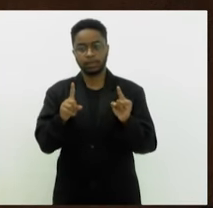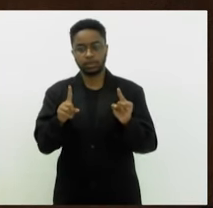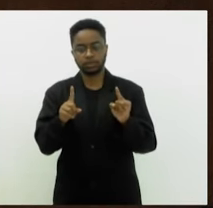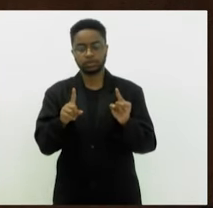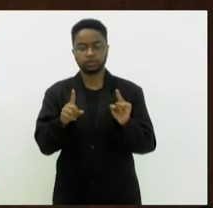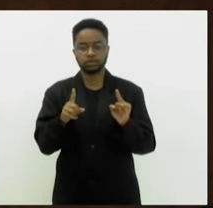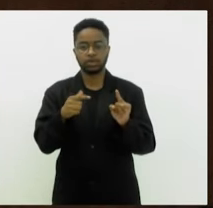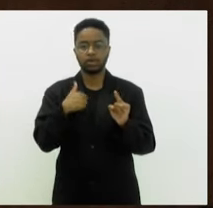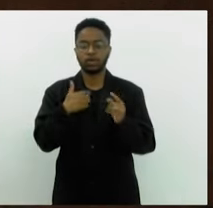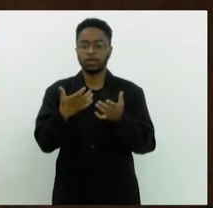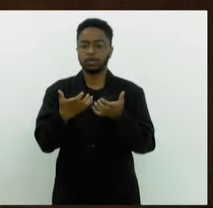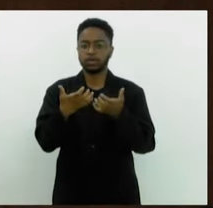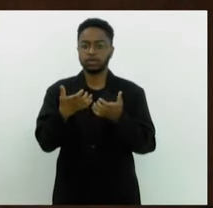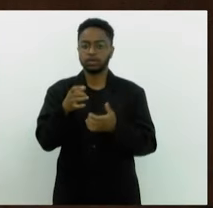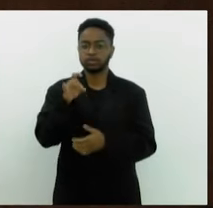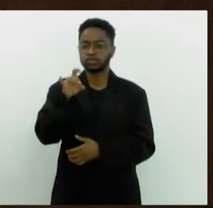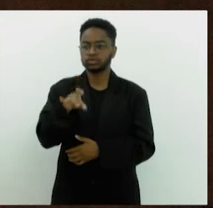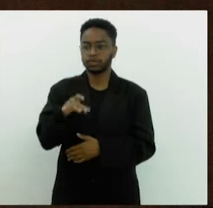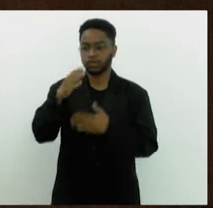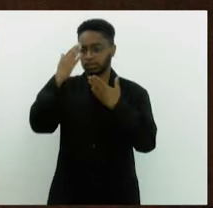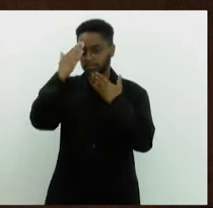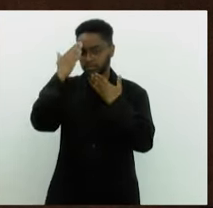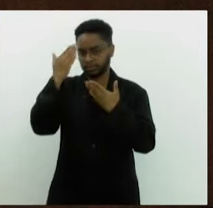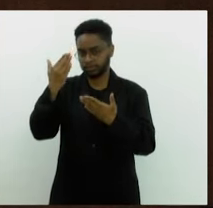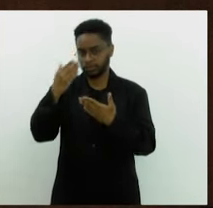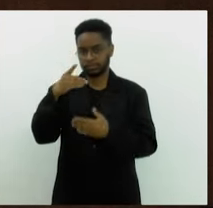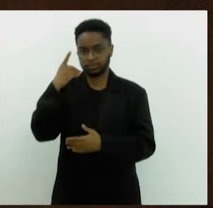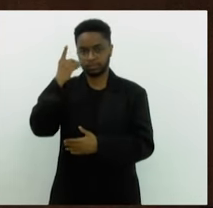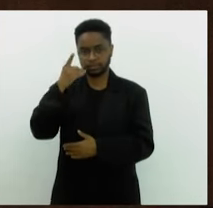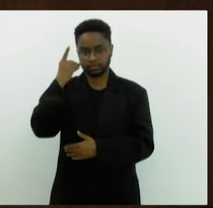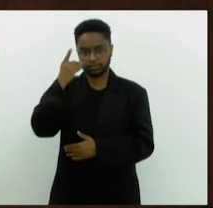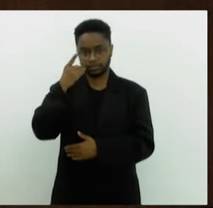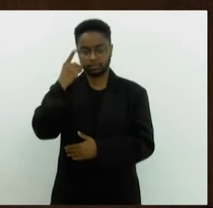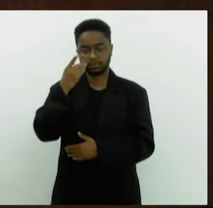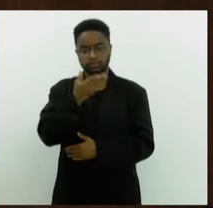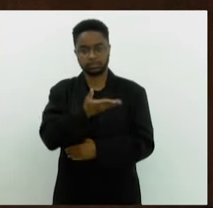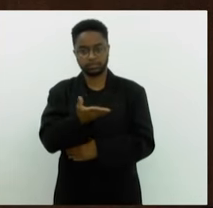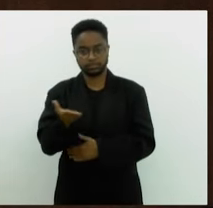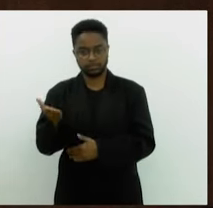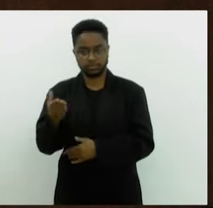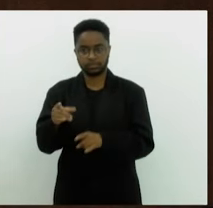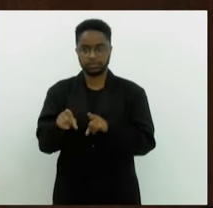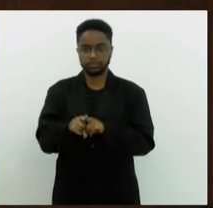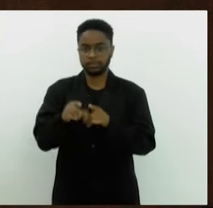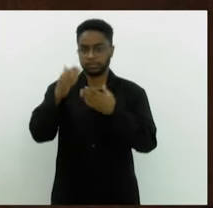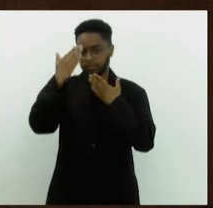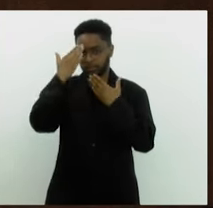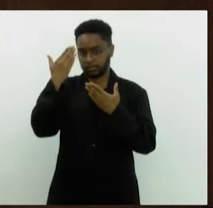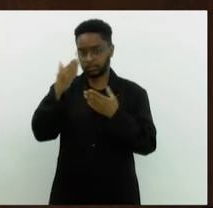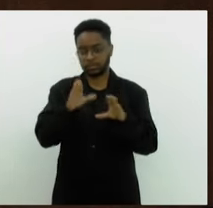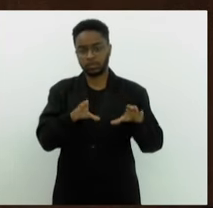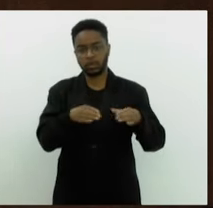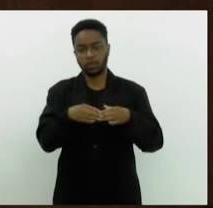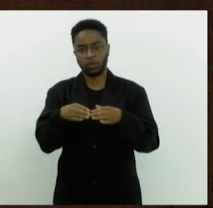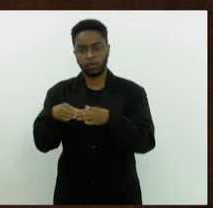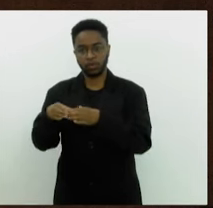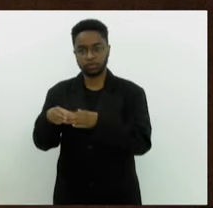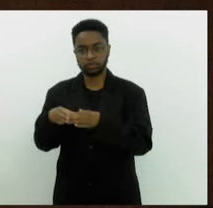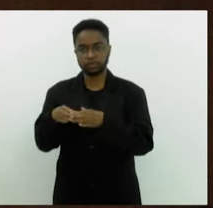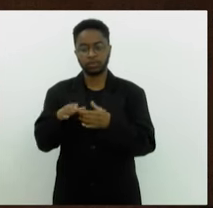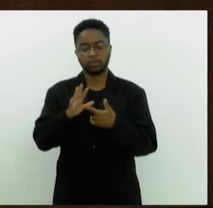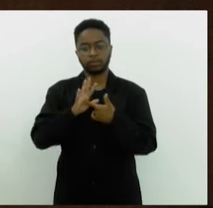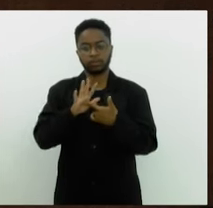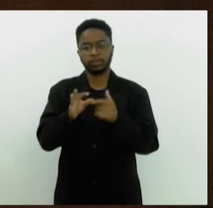gostaria apenas de... agradecer aos deputados, às deputadas, agradecer às comissões que deram